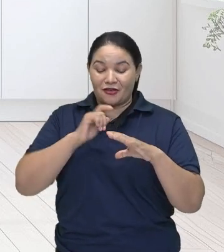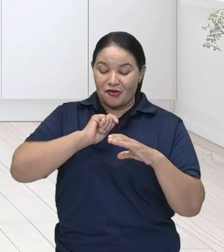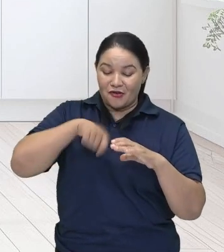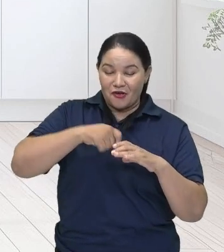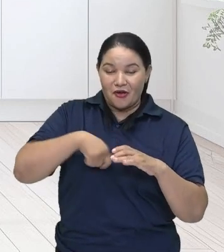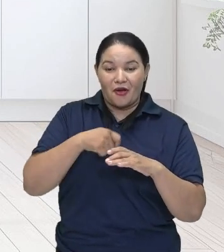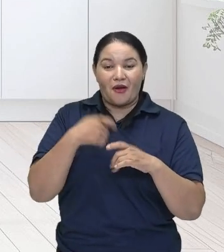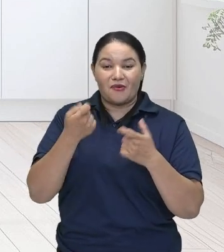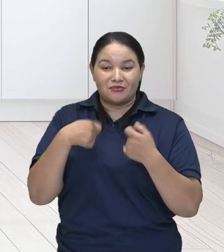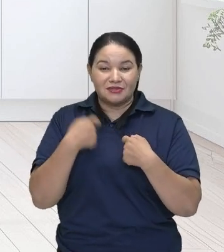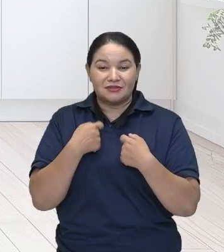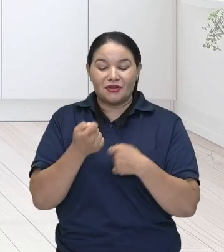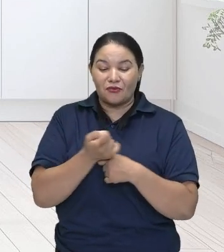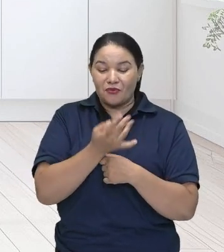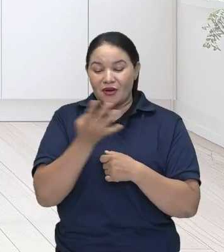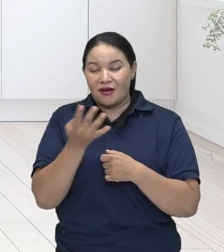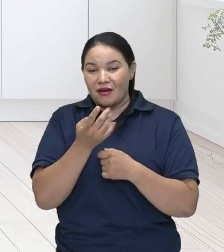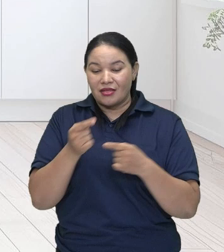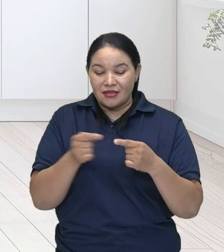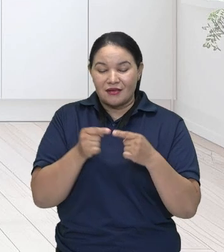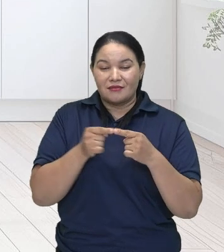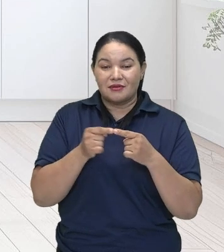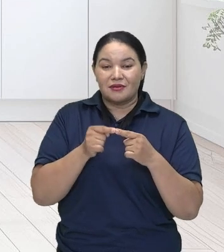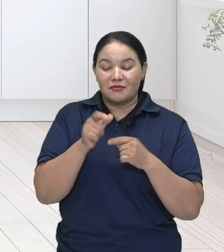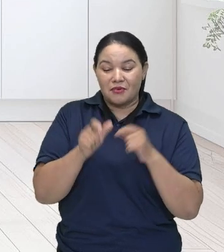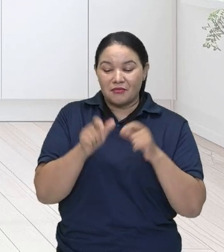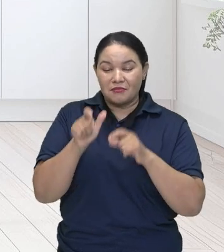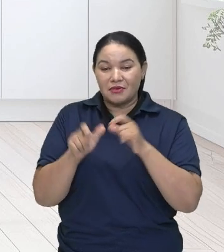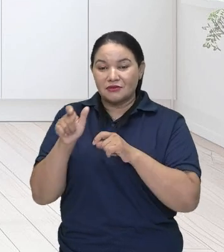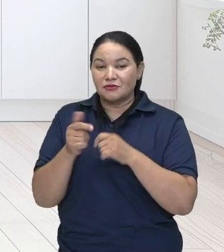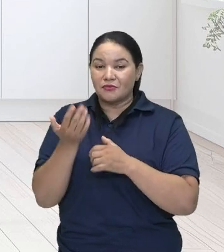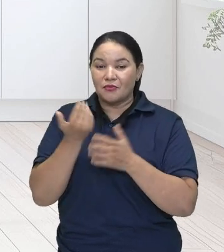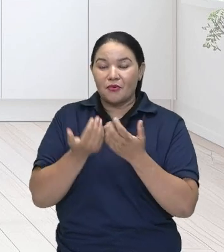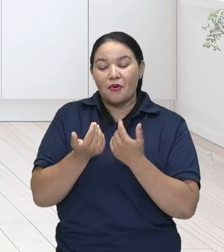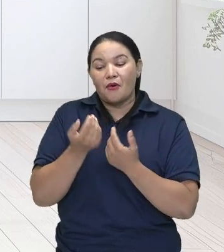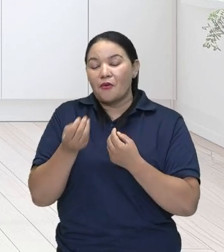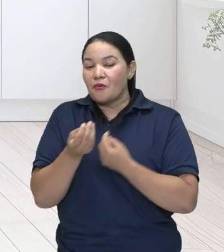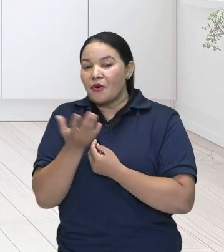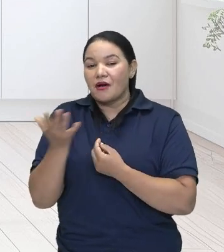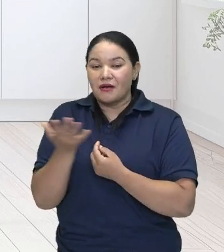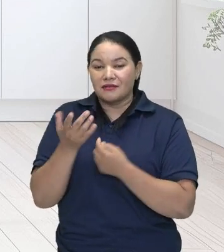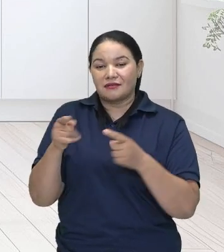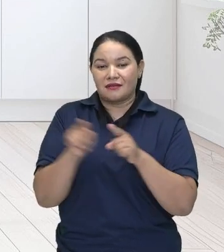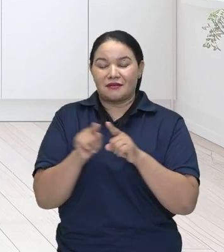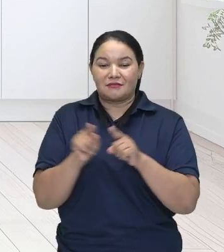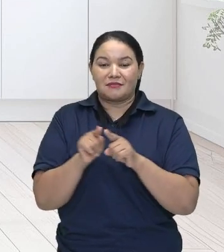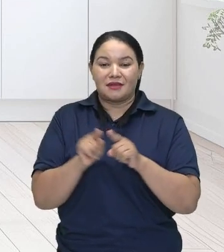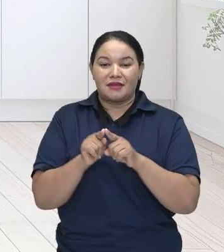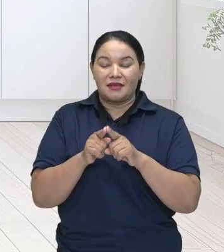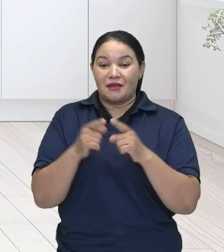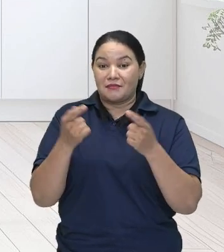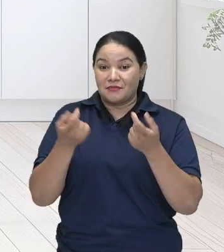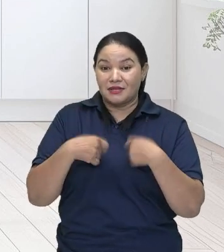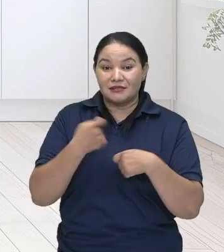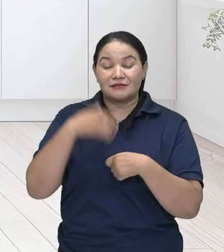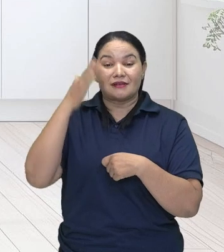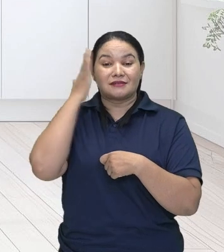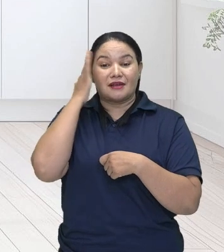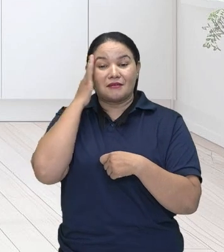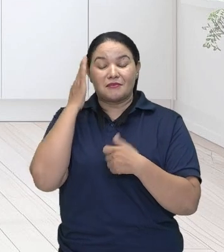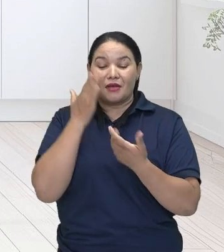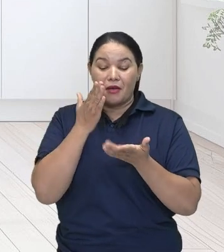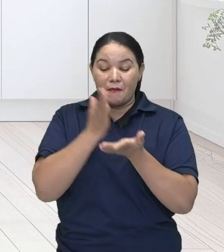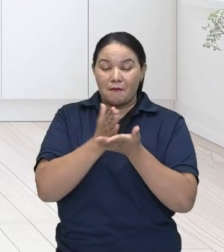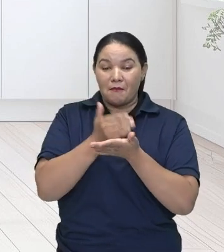saber para quantas pessoas, não é verdade? Não é isso? Quantas pessoas vão comer aquele